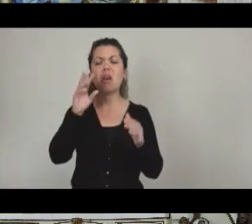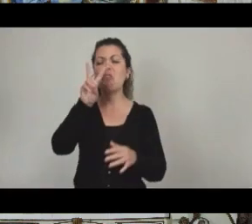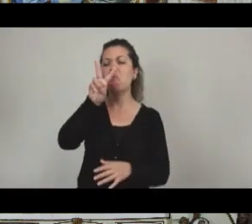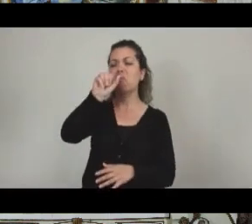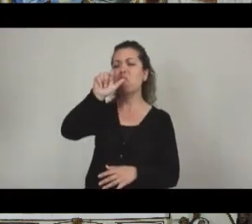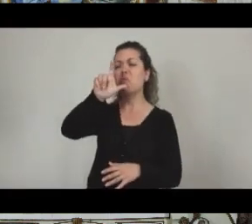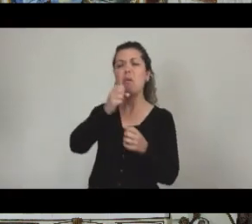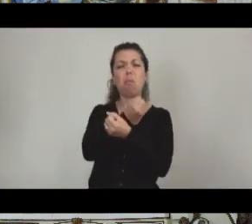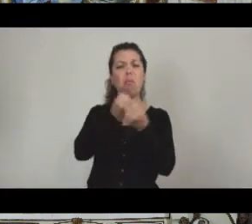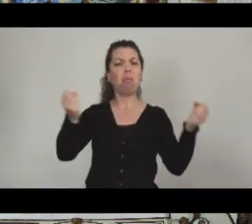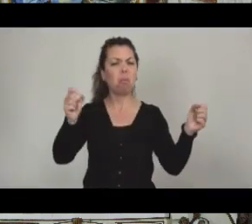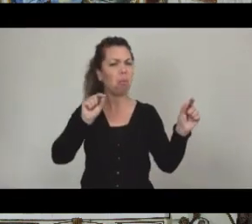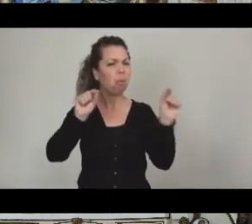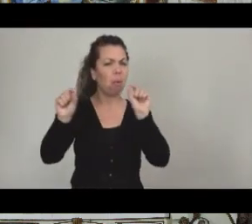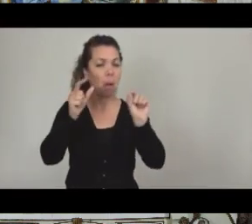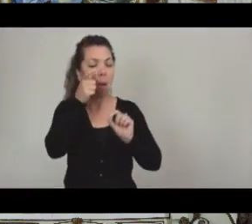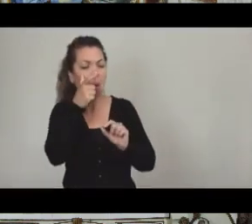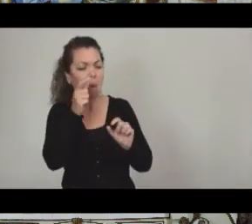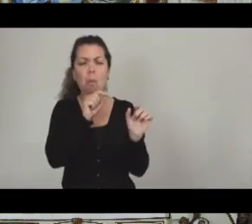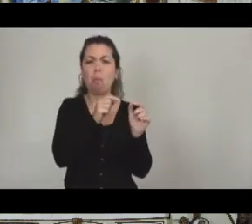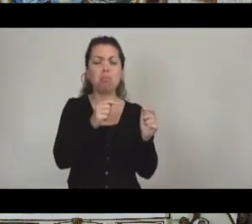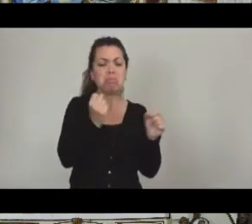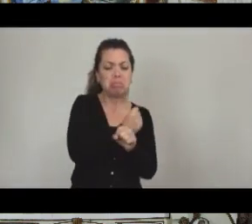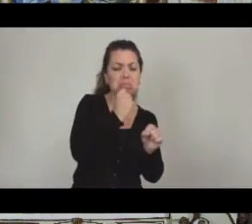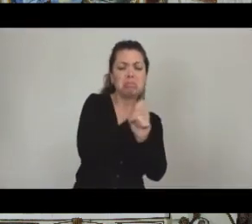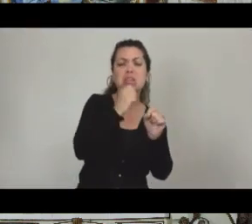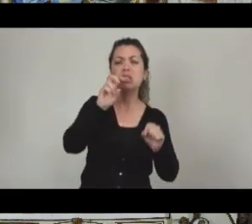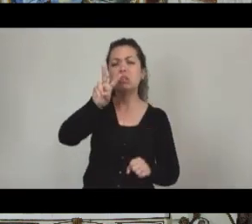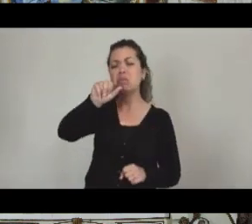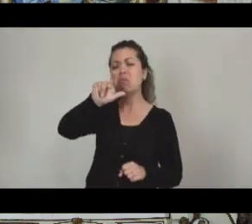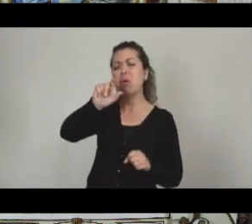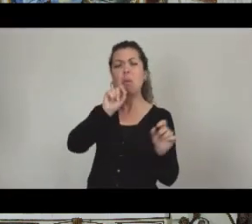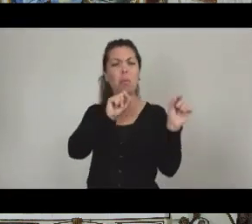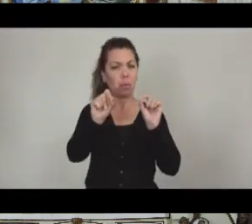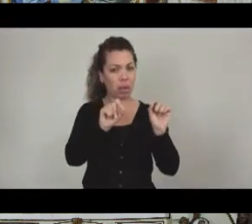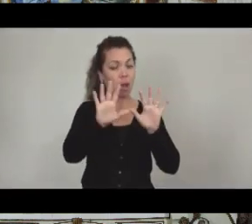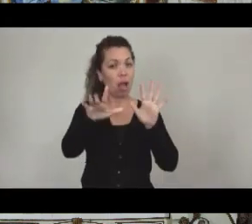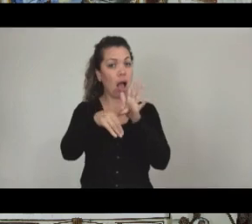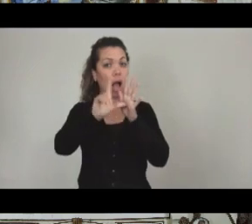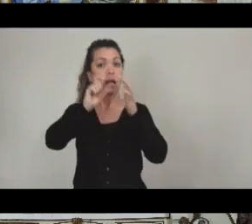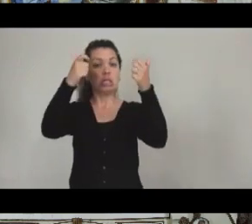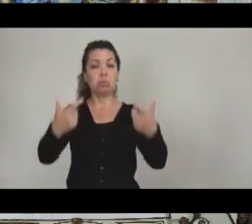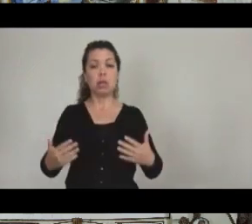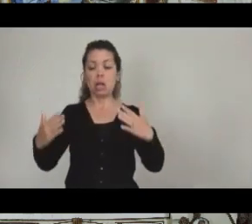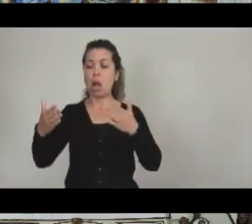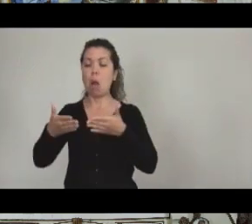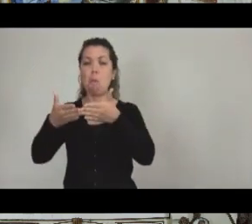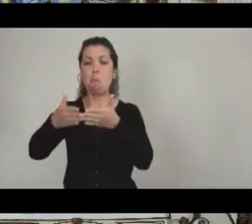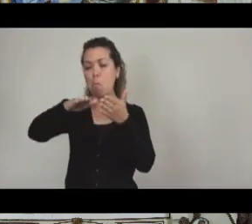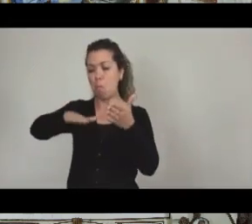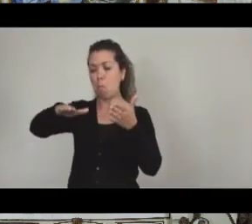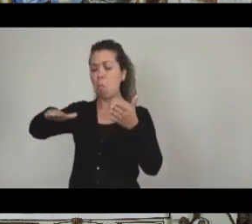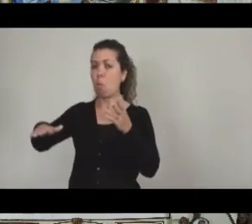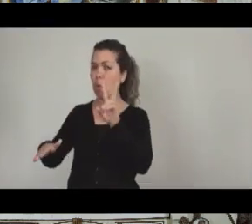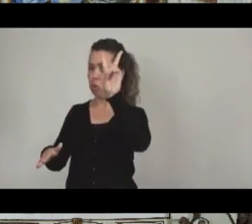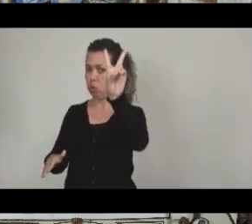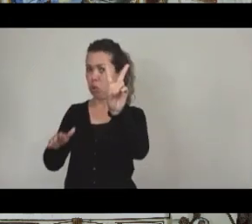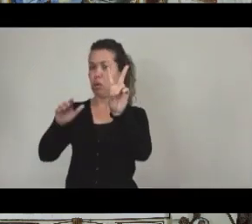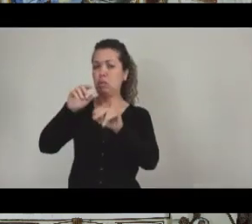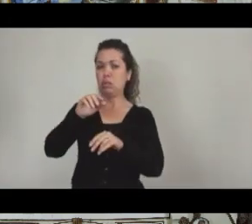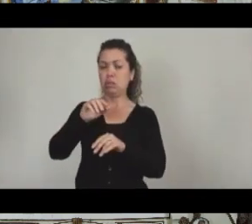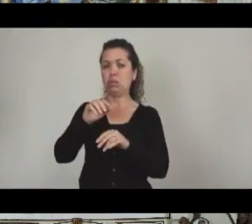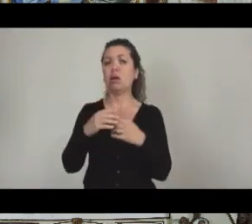uma imagem do Senhor Bom Jesus da Cana Verde. Conta-se que 2 índios que trabalhavam para um proprietário de